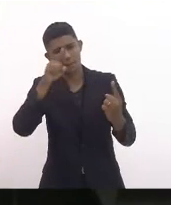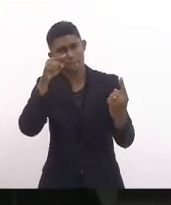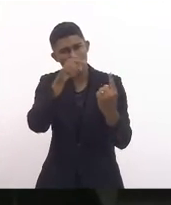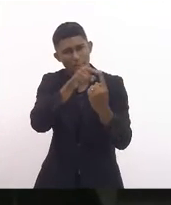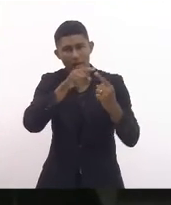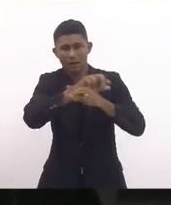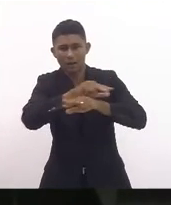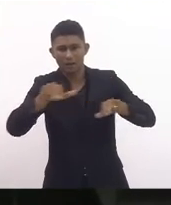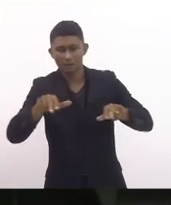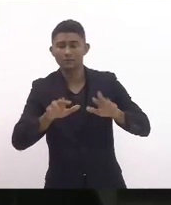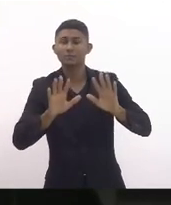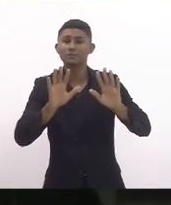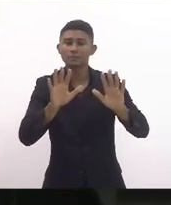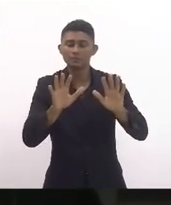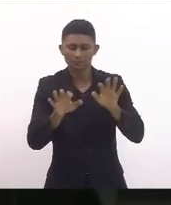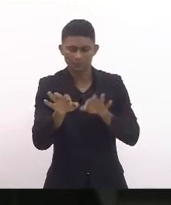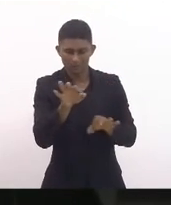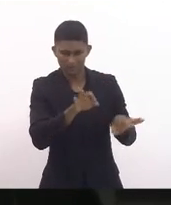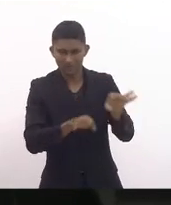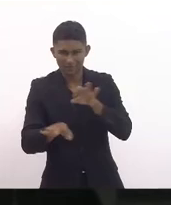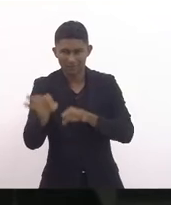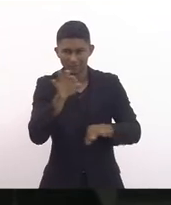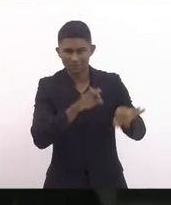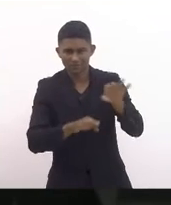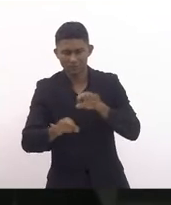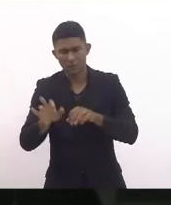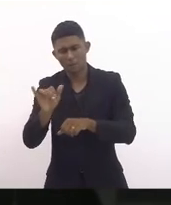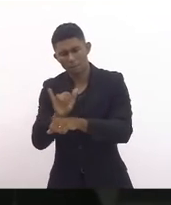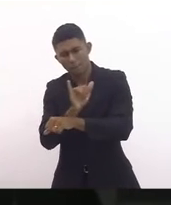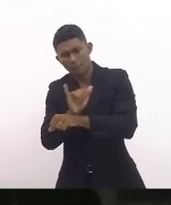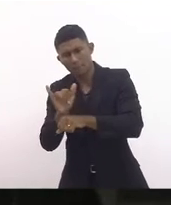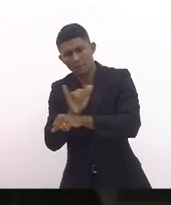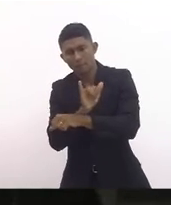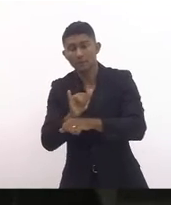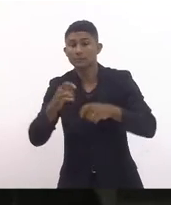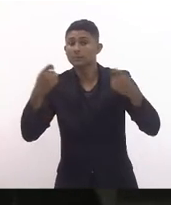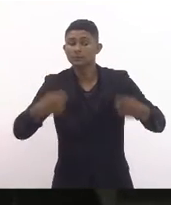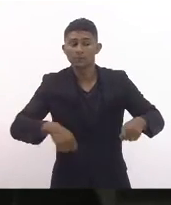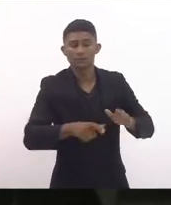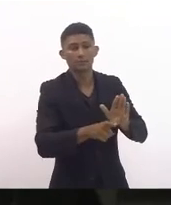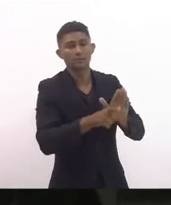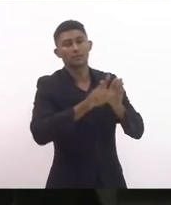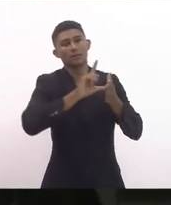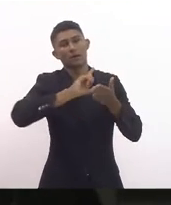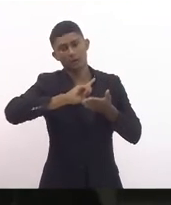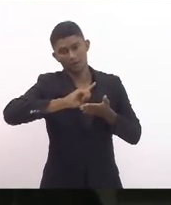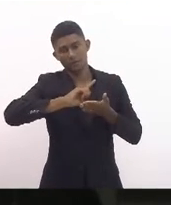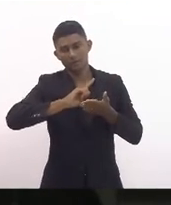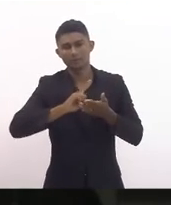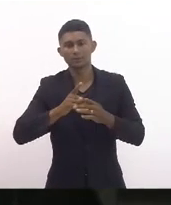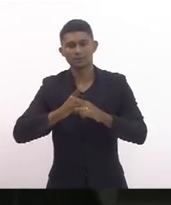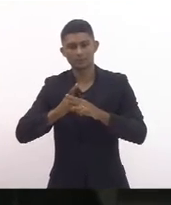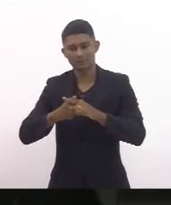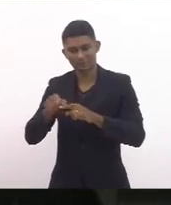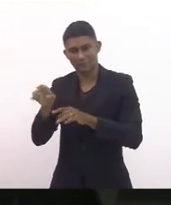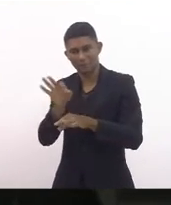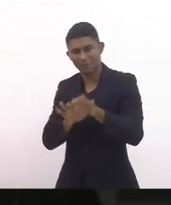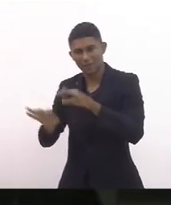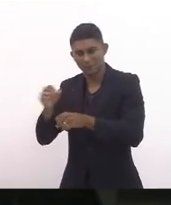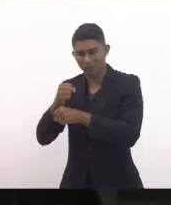É mas o plano estratégico eu teria que precedeu o pano de plano plurianual